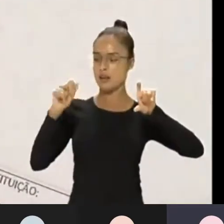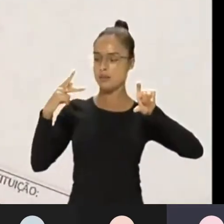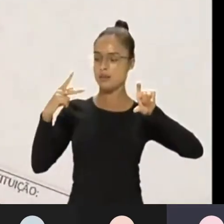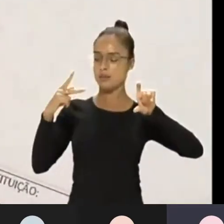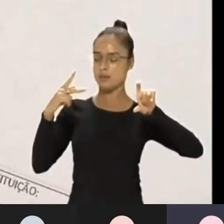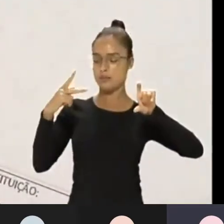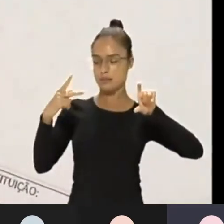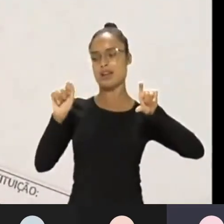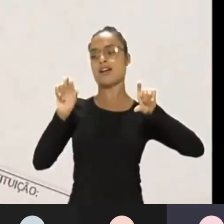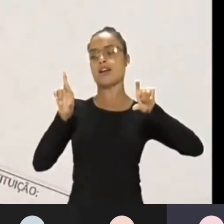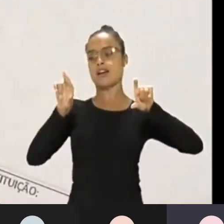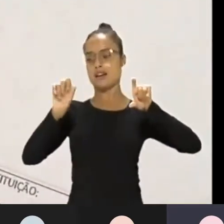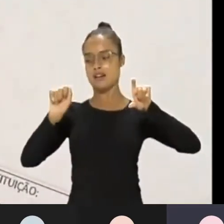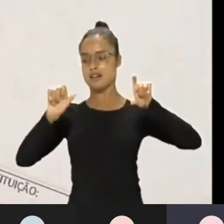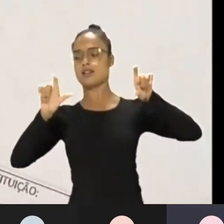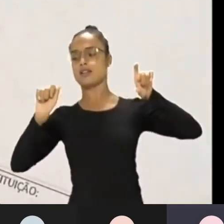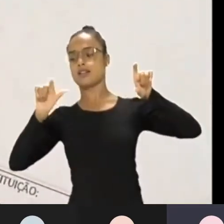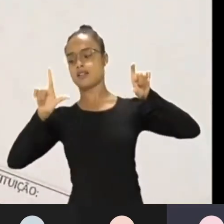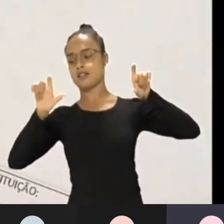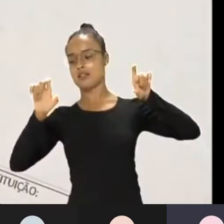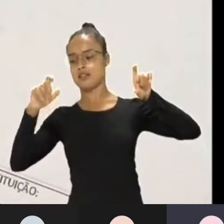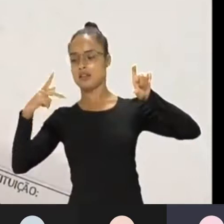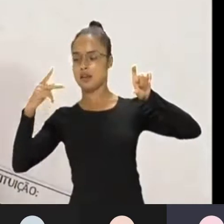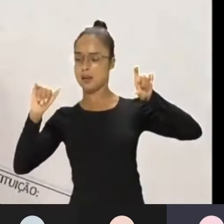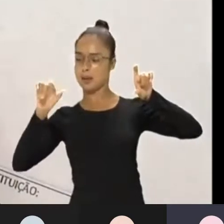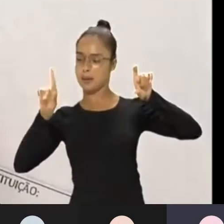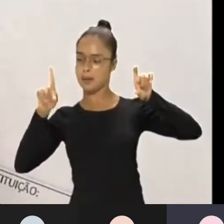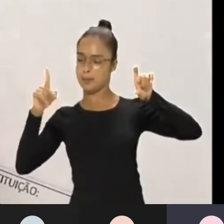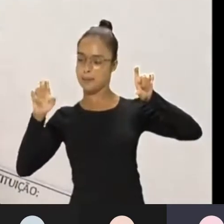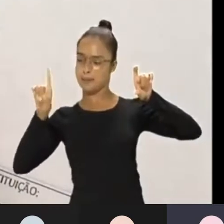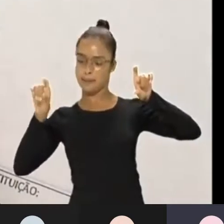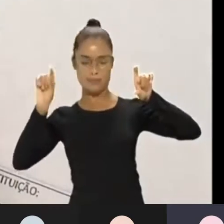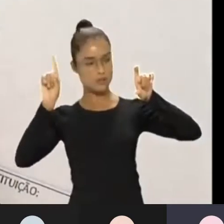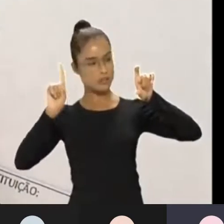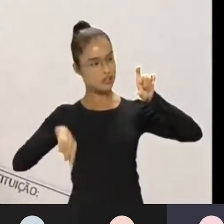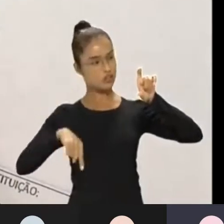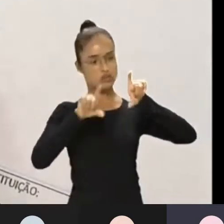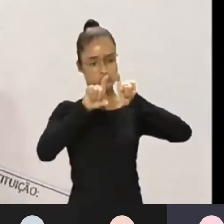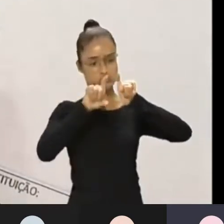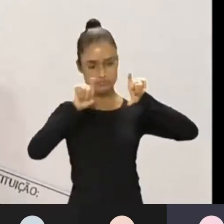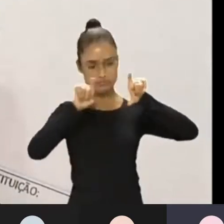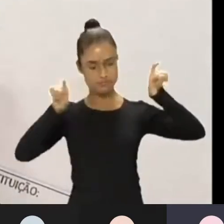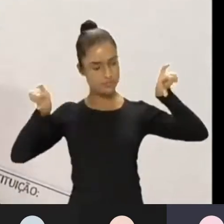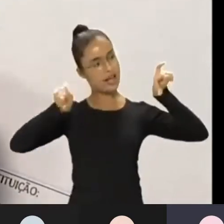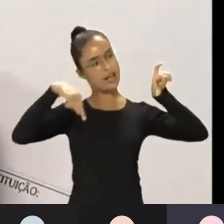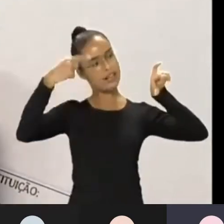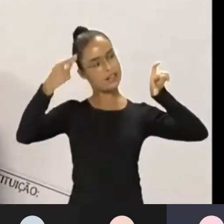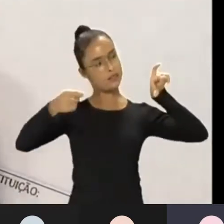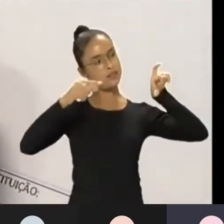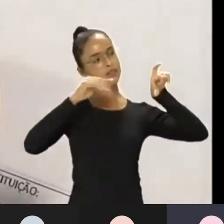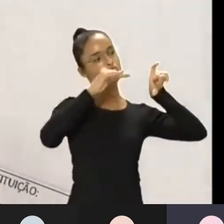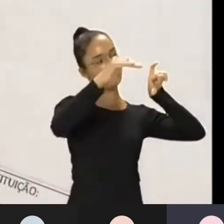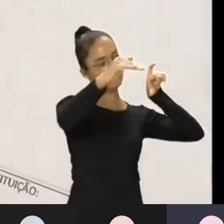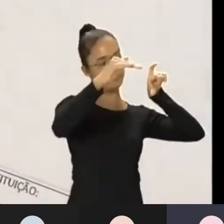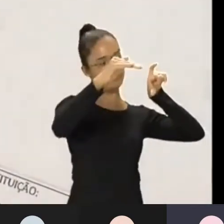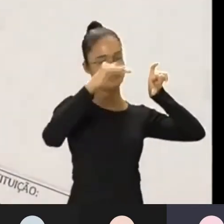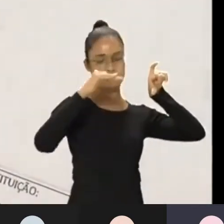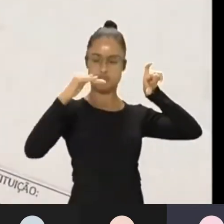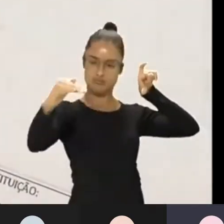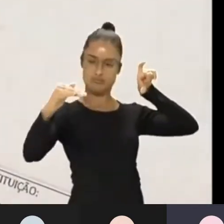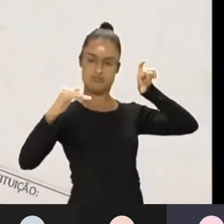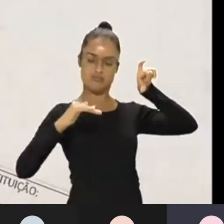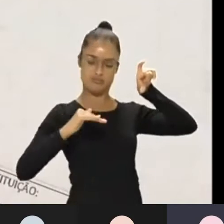tá? E você, no objeto, tem algumas medidas dadas, outras são referência. Então, você